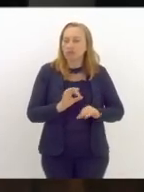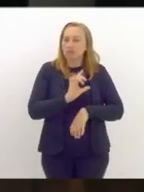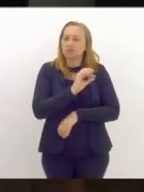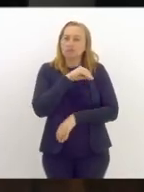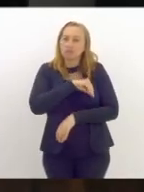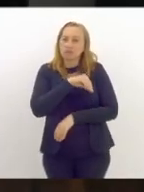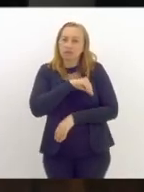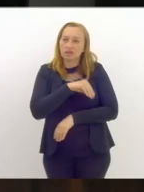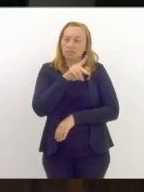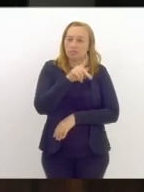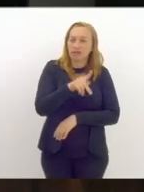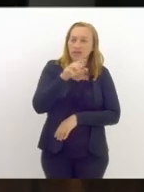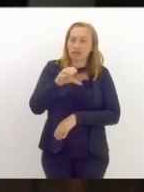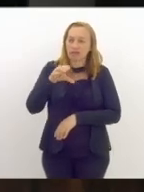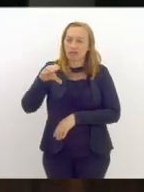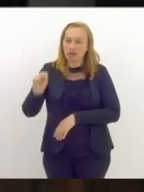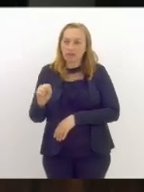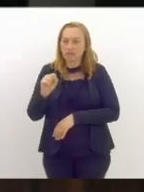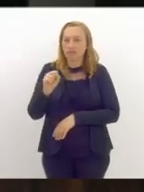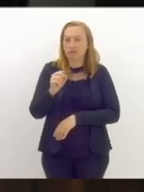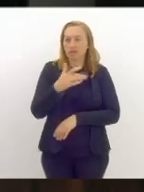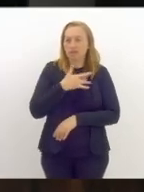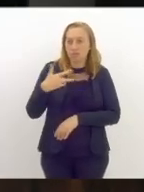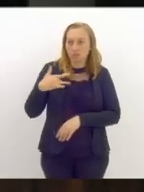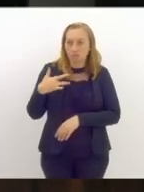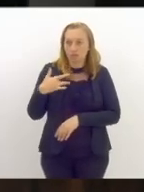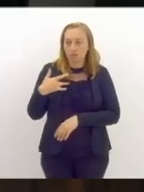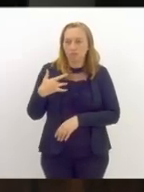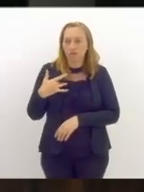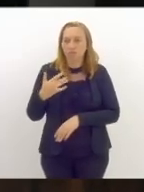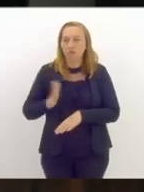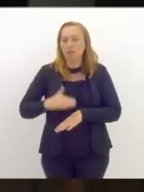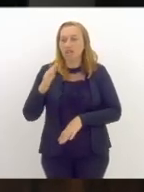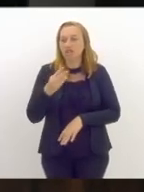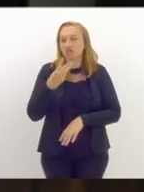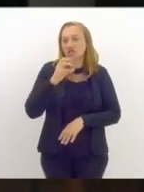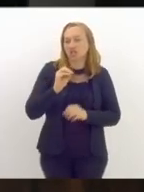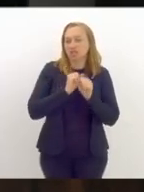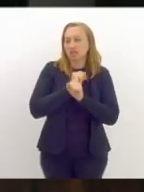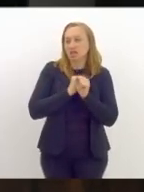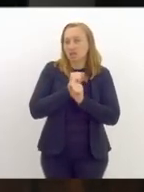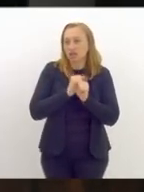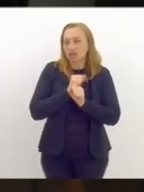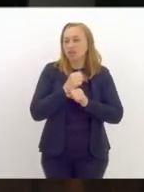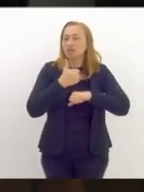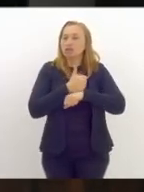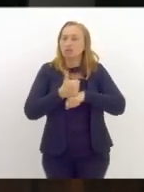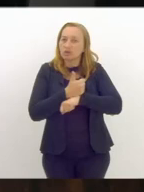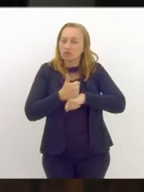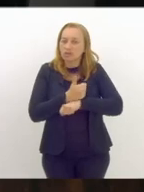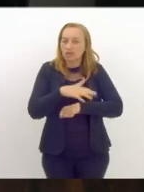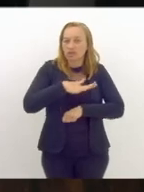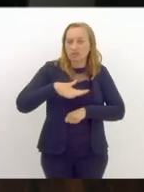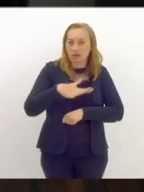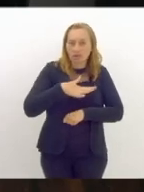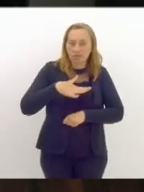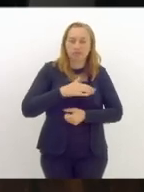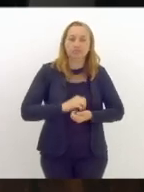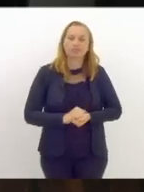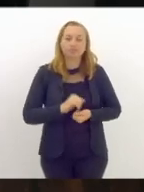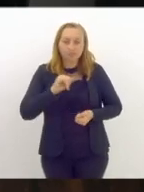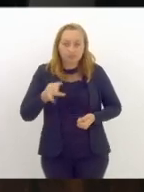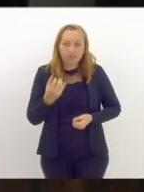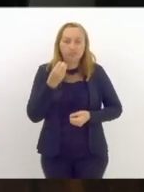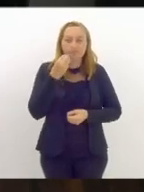salários, o PCCS da saúde, que era um pleito de mais de 30 anos dos profissionais dessa área. Aproveitando